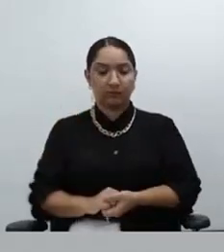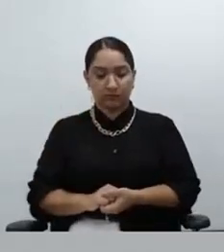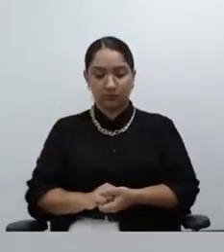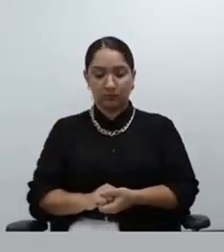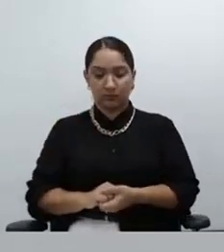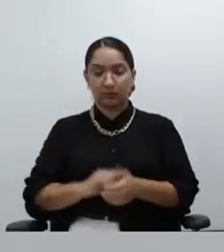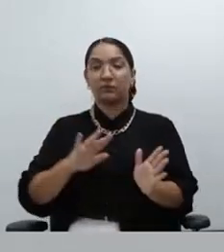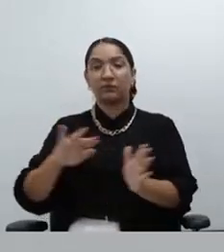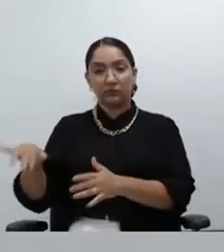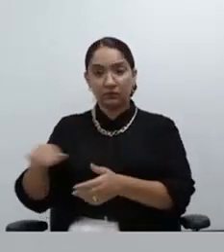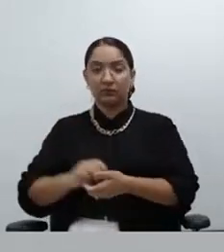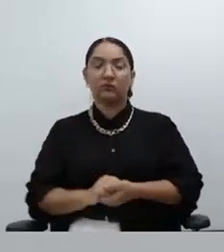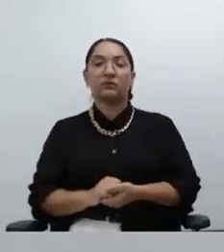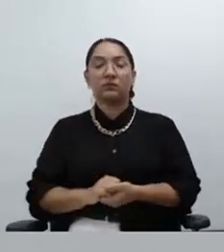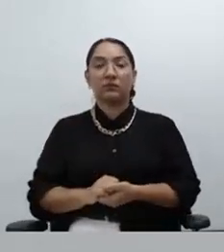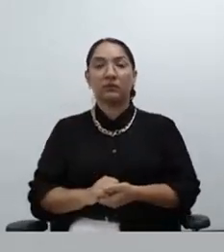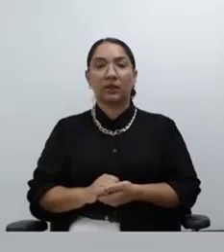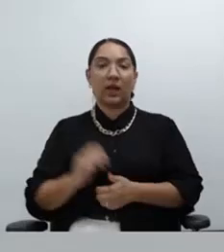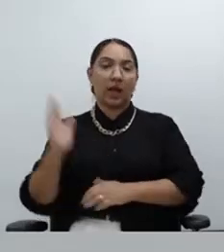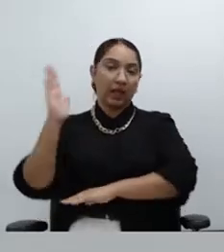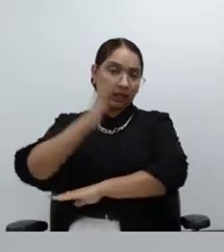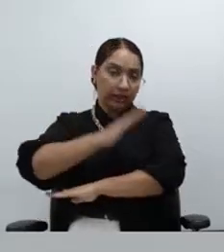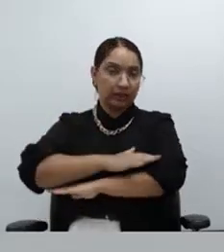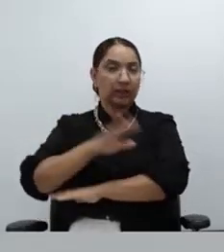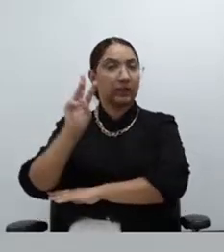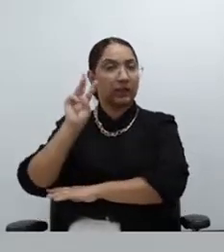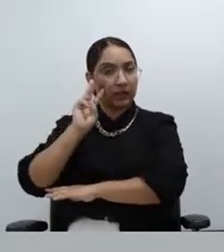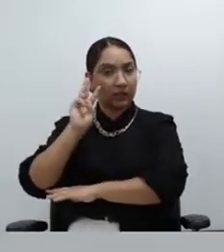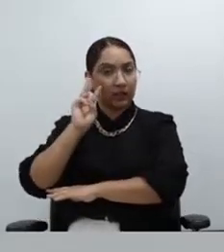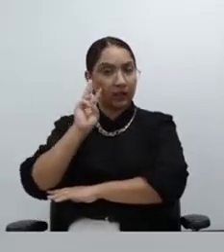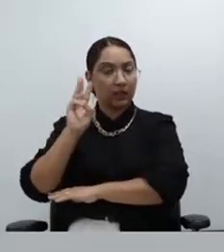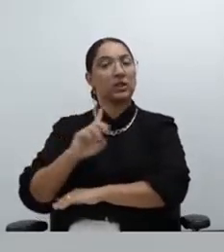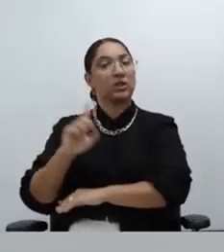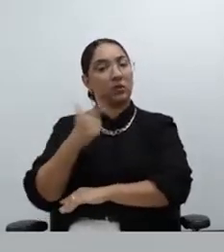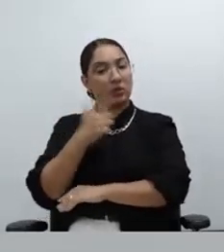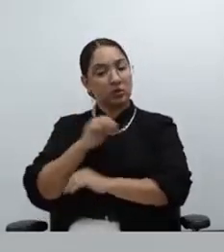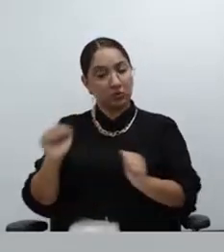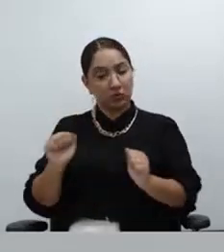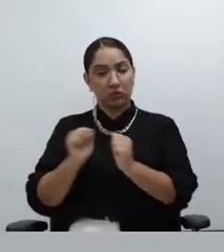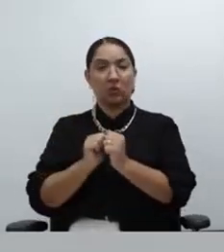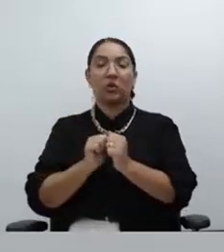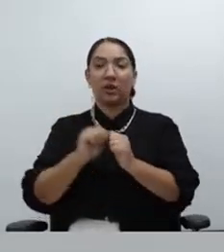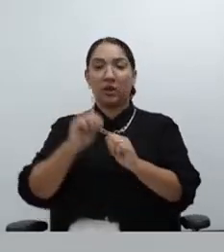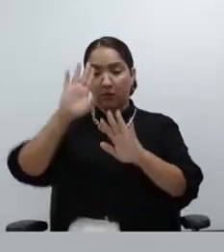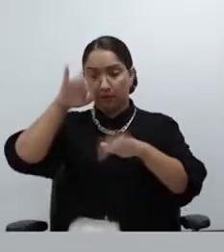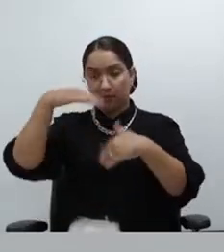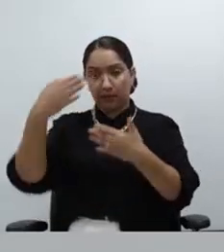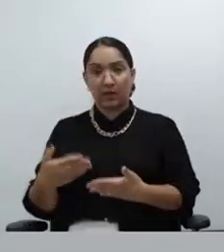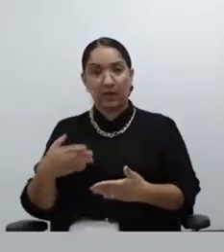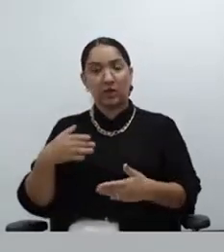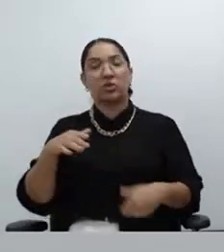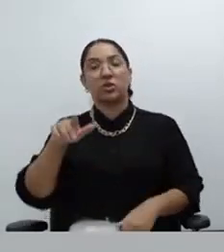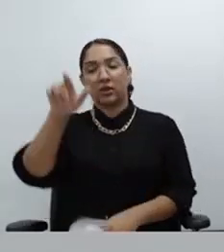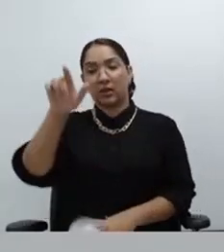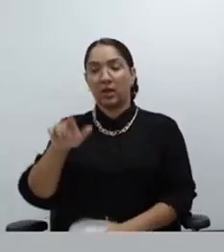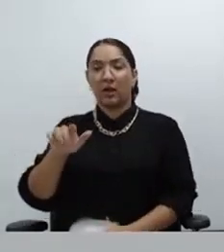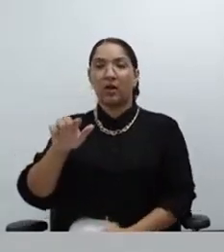no final da tarde, na terça-feira, na homenagem feita ao presidente do Tribunal de Justiça do Estado de São Paulo, o presidente Fernando Torres